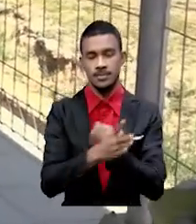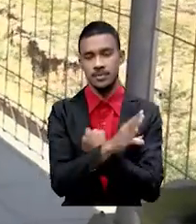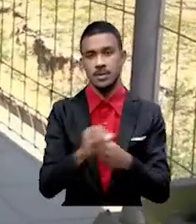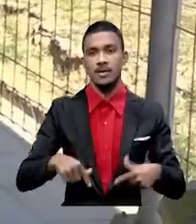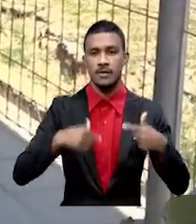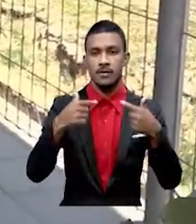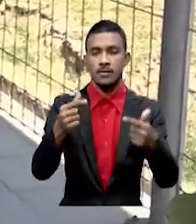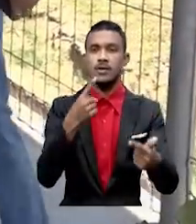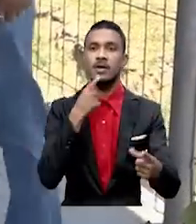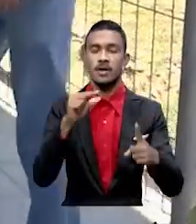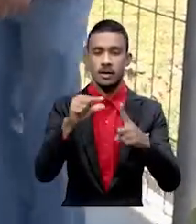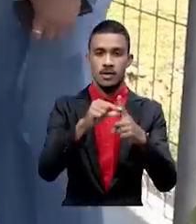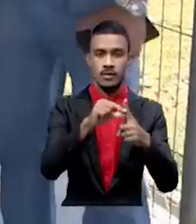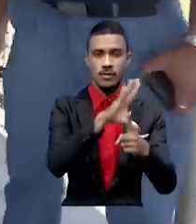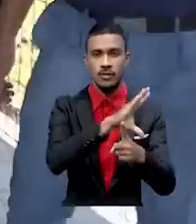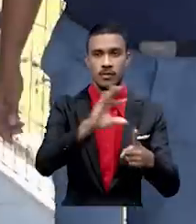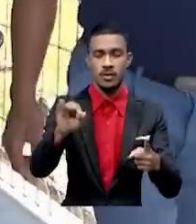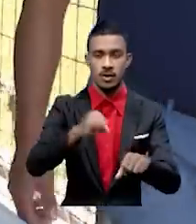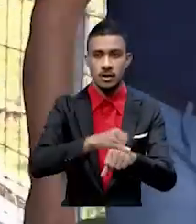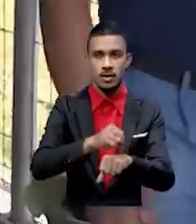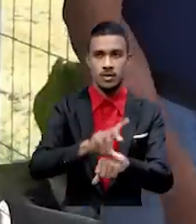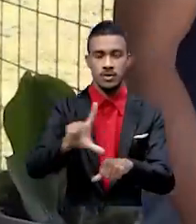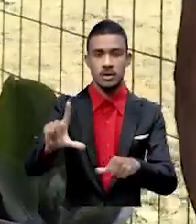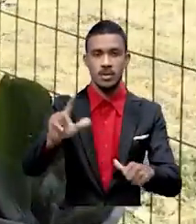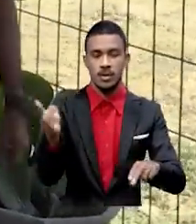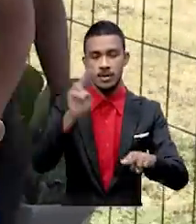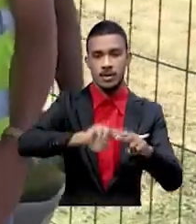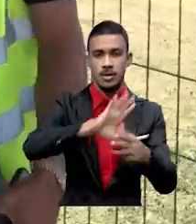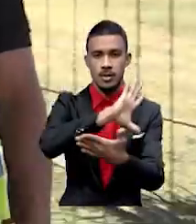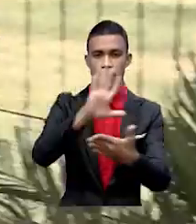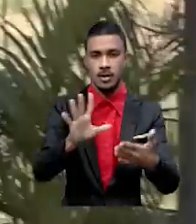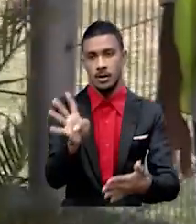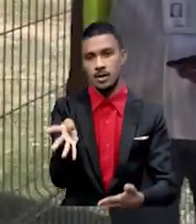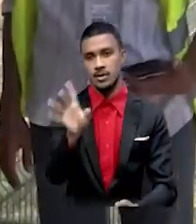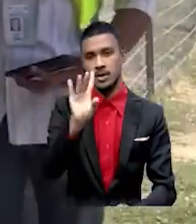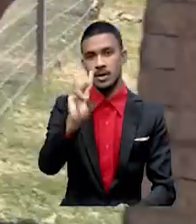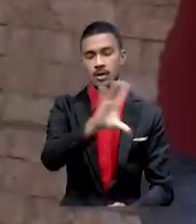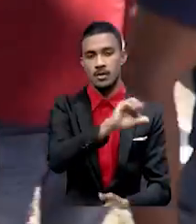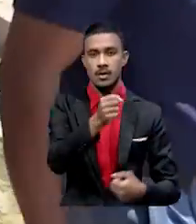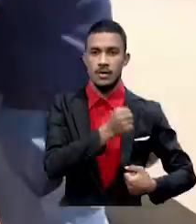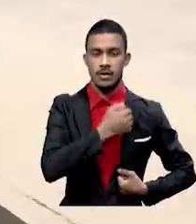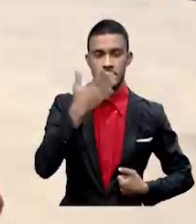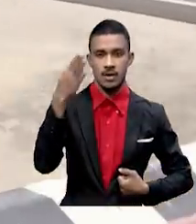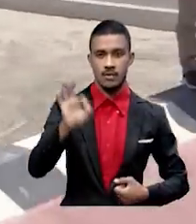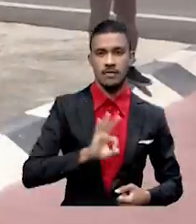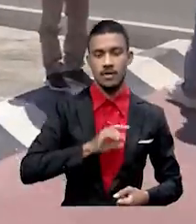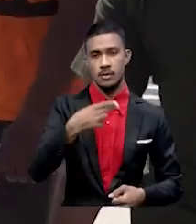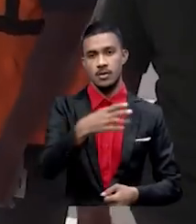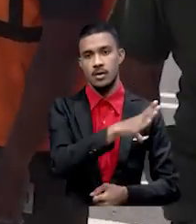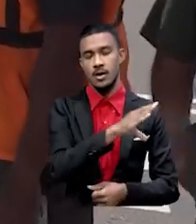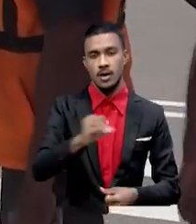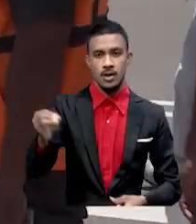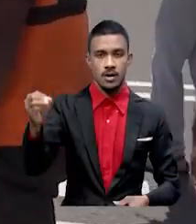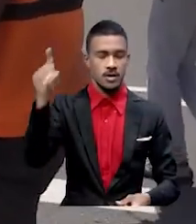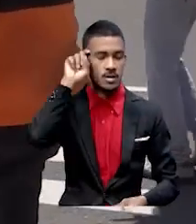hatonia palestra e a conferência internacional comemoração aniversário badala hatlu rasing hitu, Valentil e a fatuha dadili, ex guerrilheiro que era a